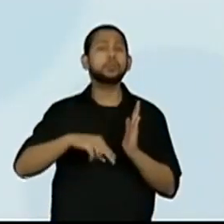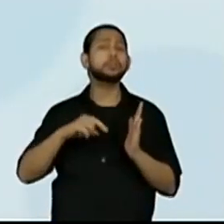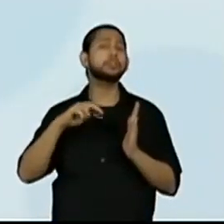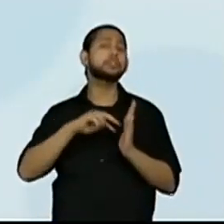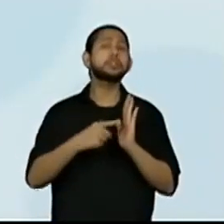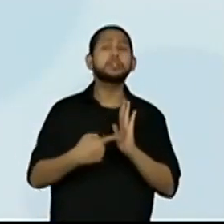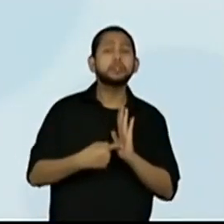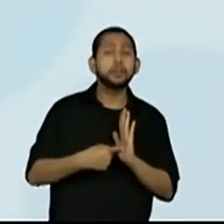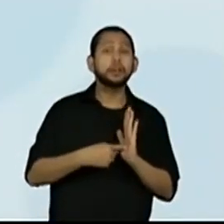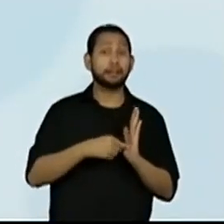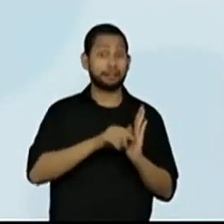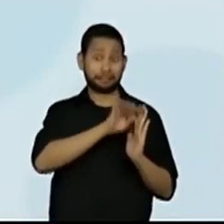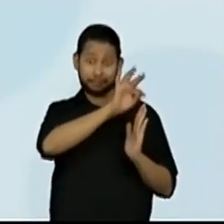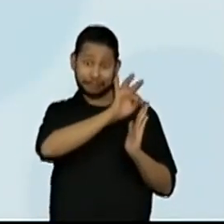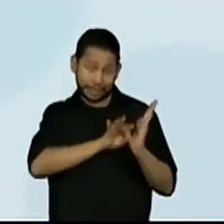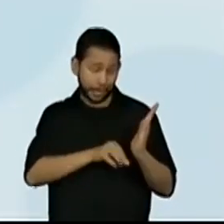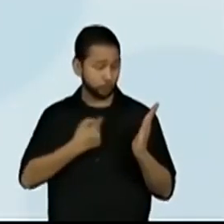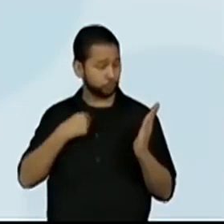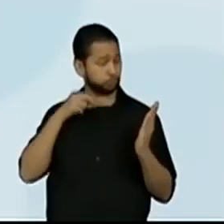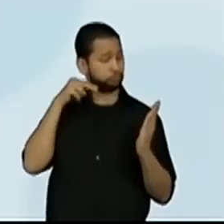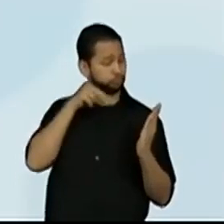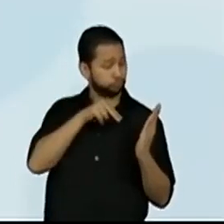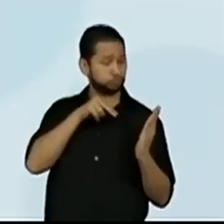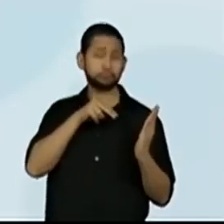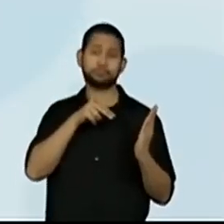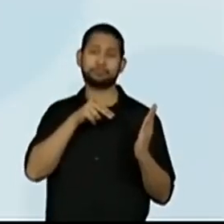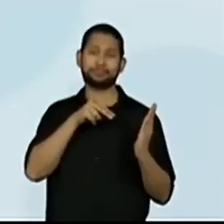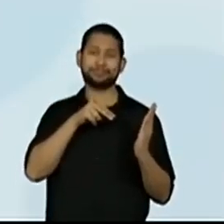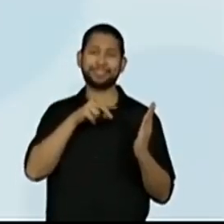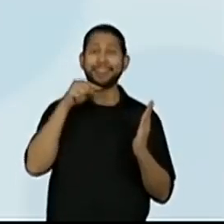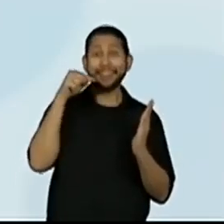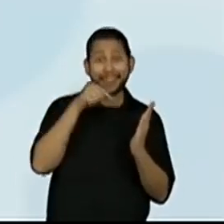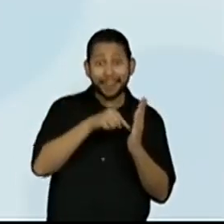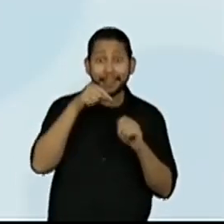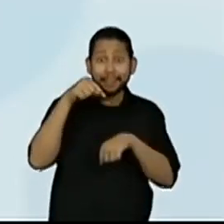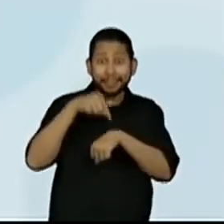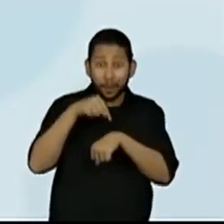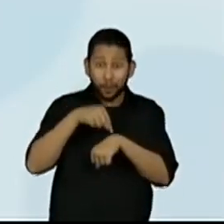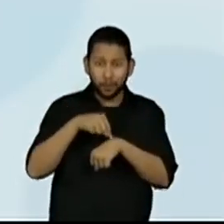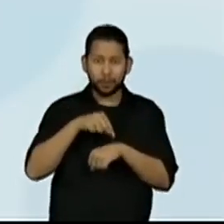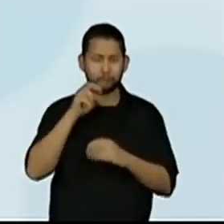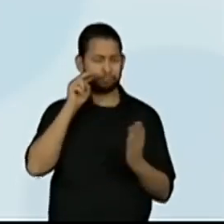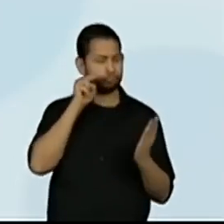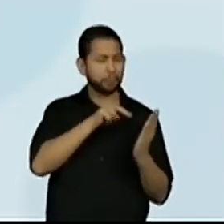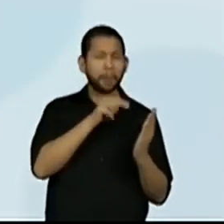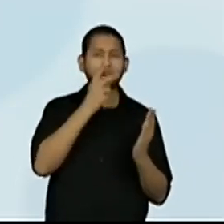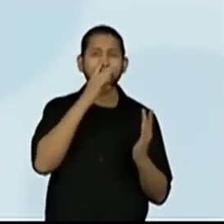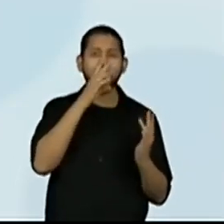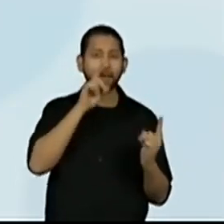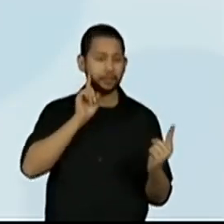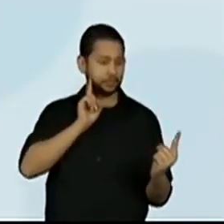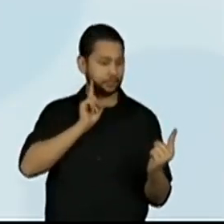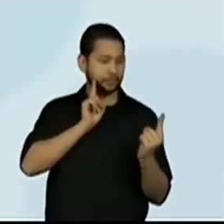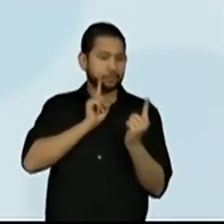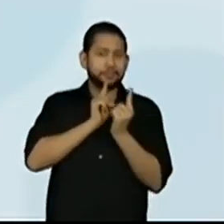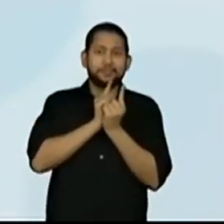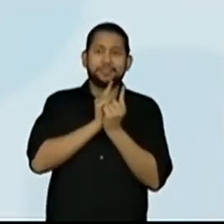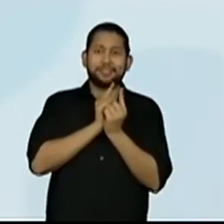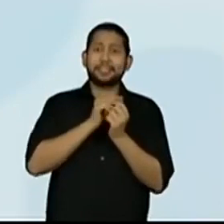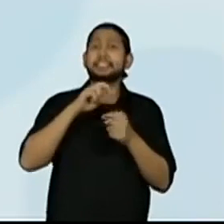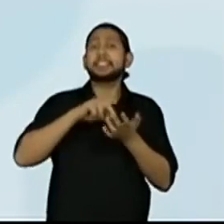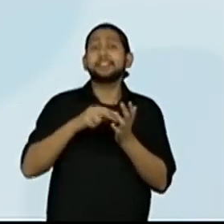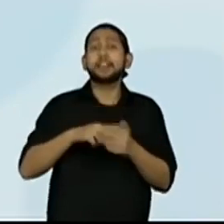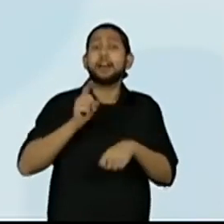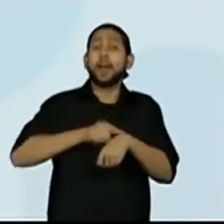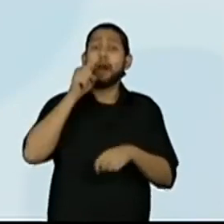tipo de texto com o qual nos deparamos. É este momento, esse encontro, é um ato.